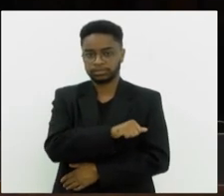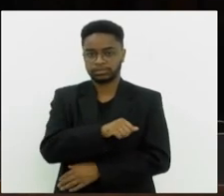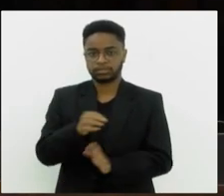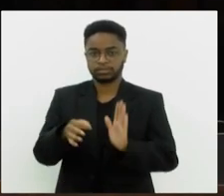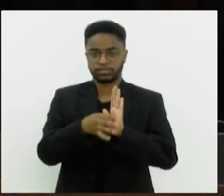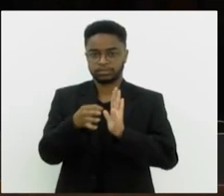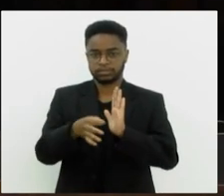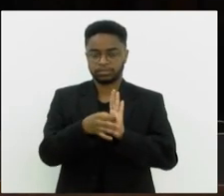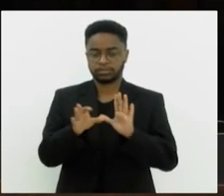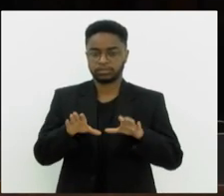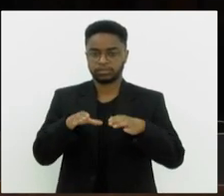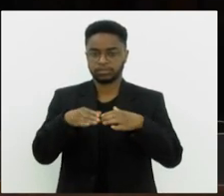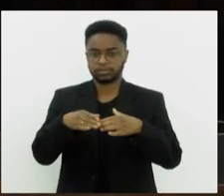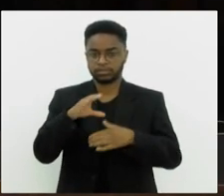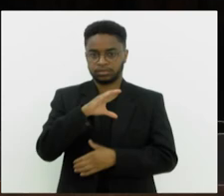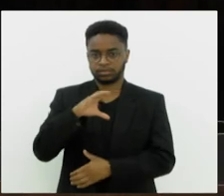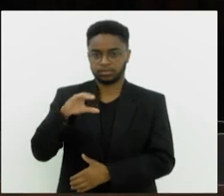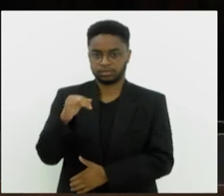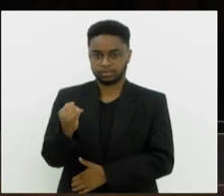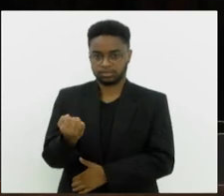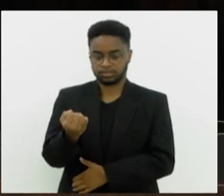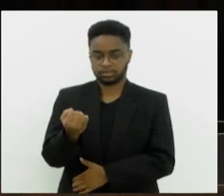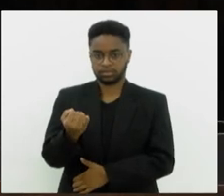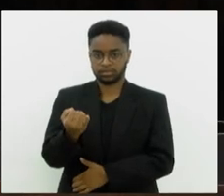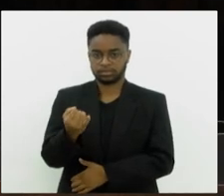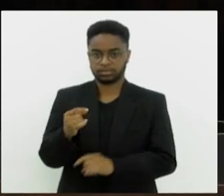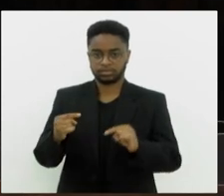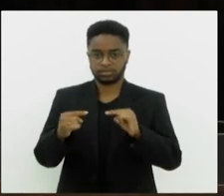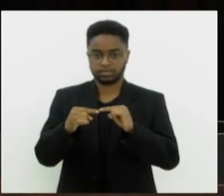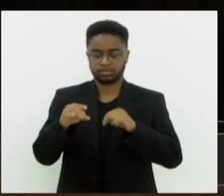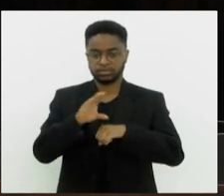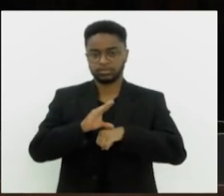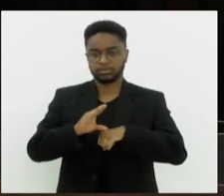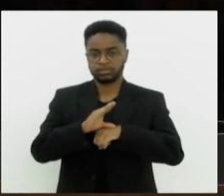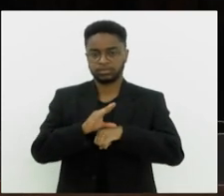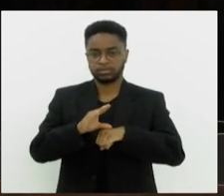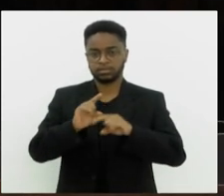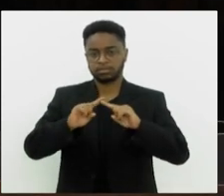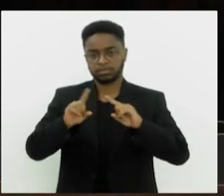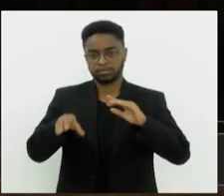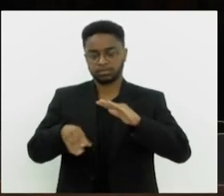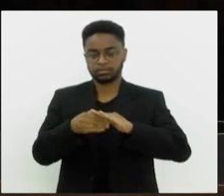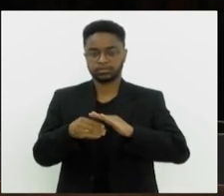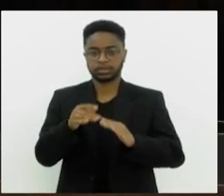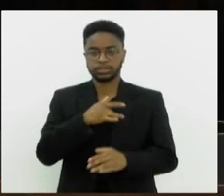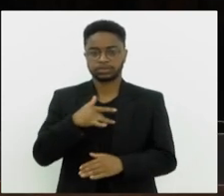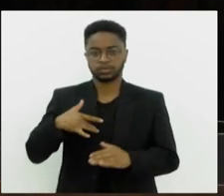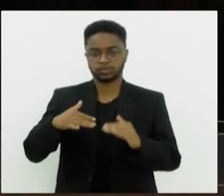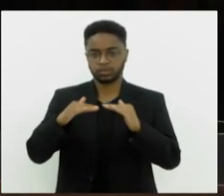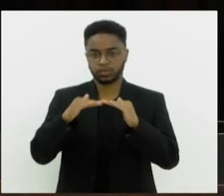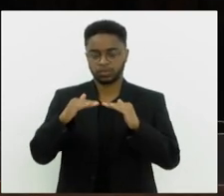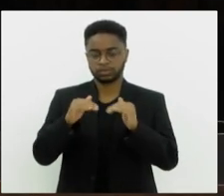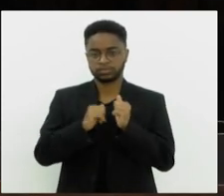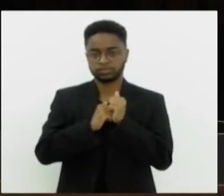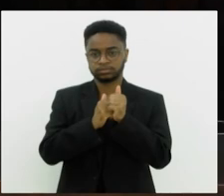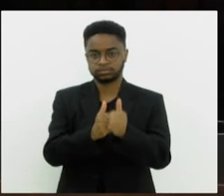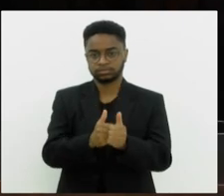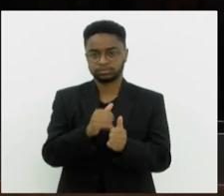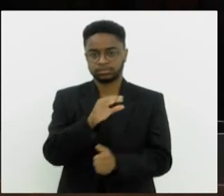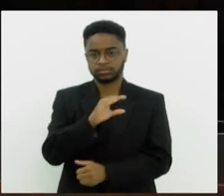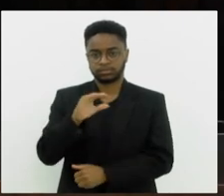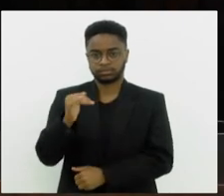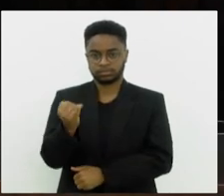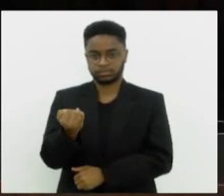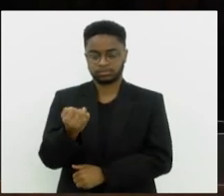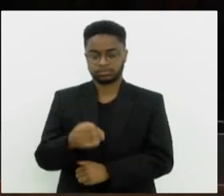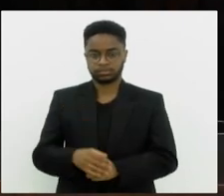Parecer das comissões de Constituição e Justiça pela constitucionalidade, com emenda de saúde favorável, com as emendas da Comissão